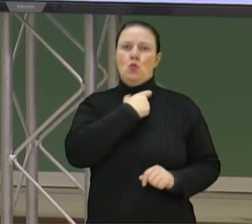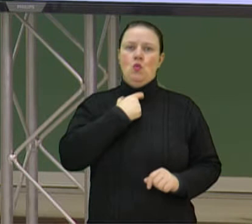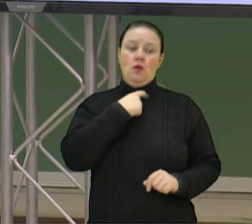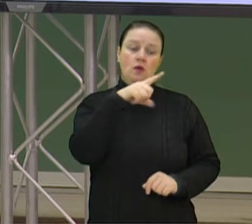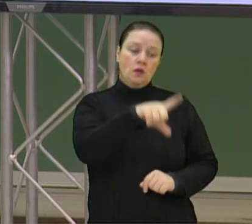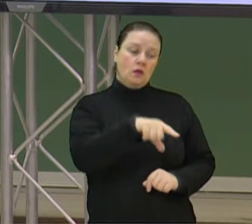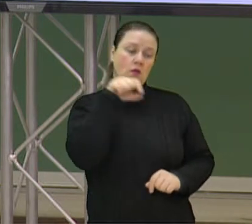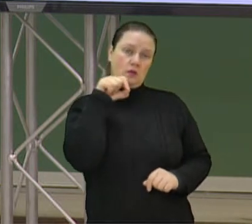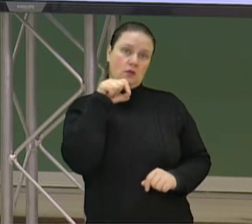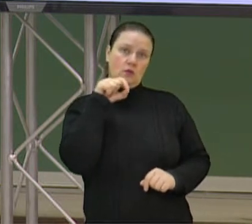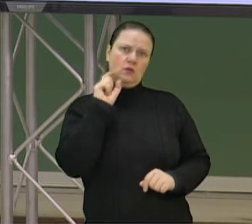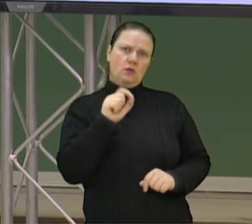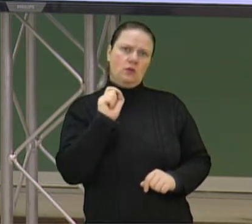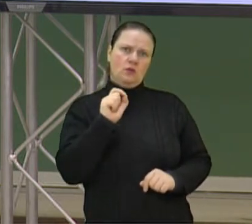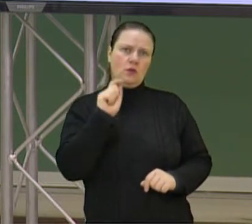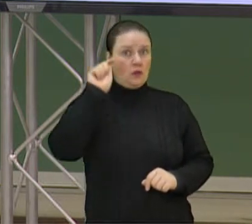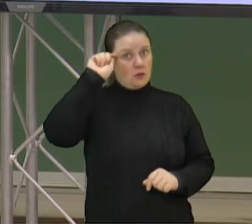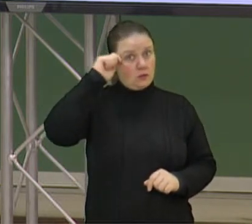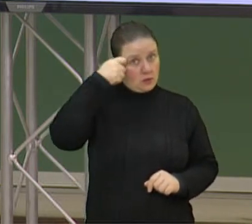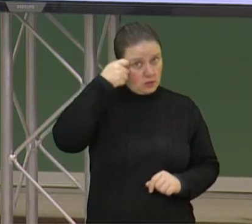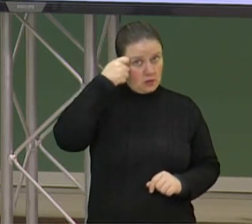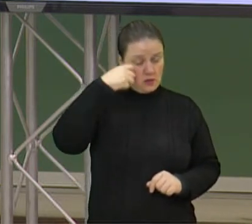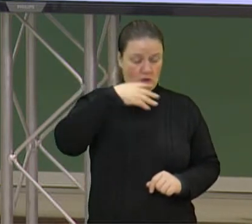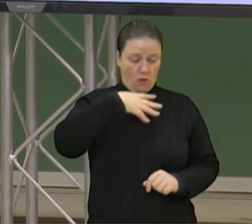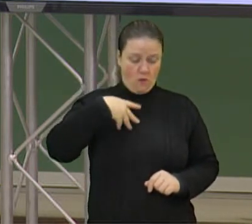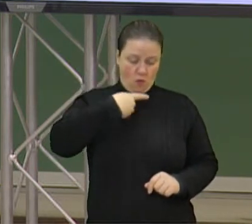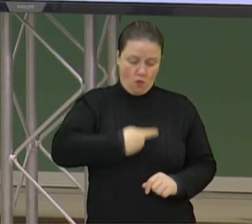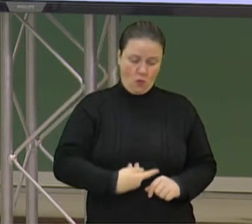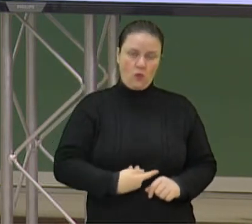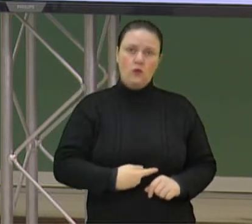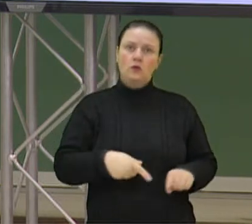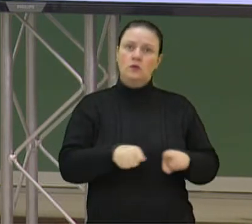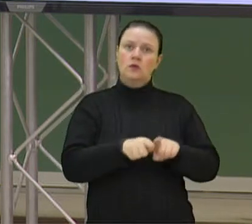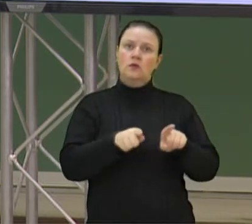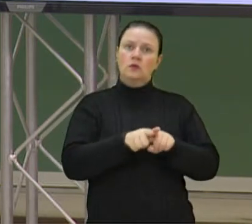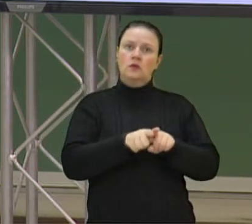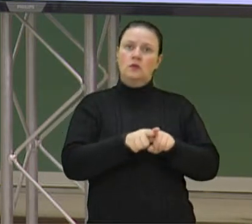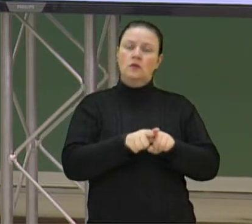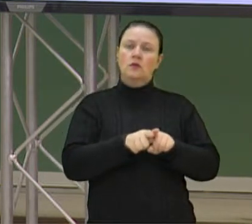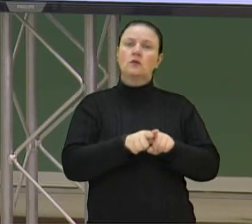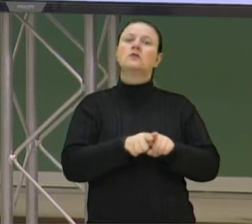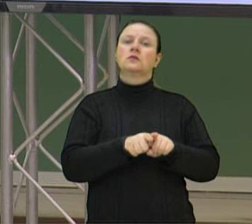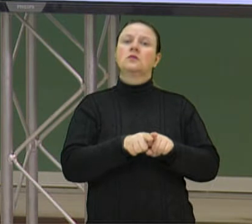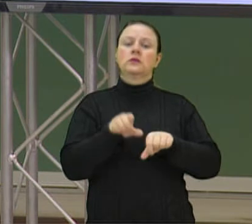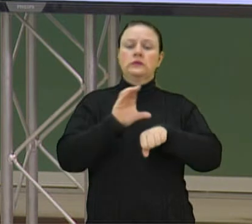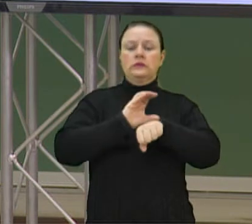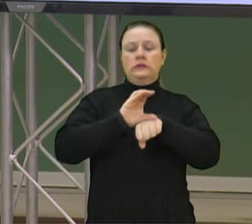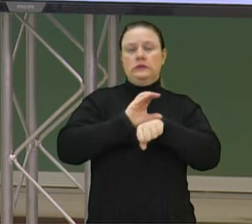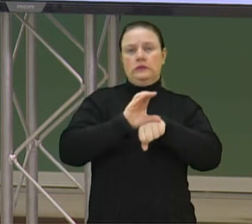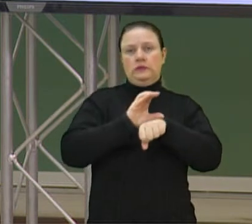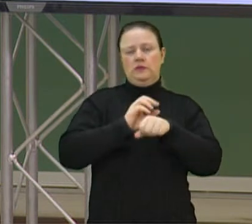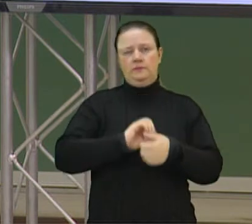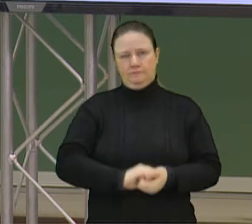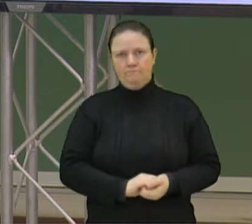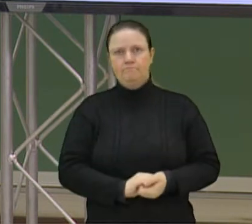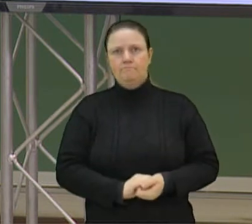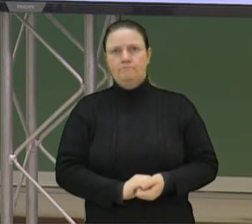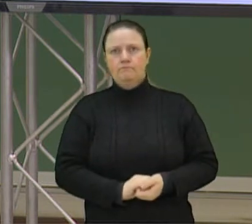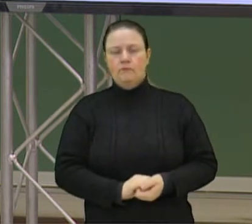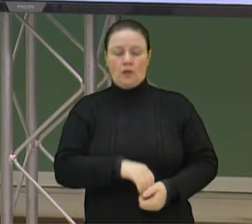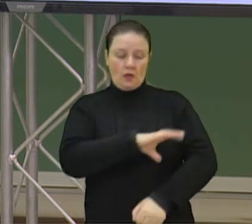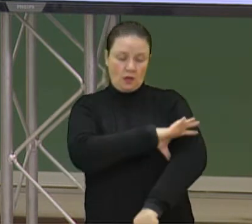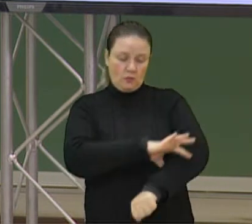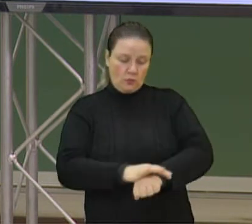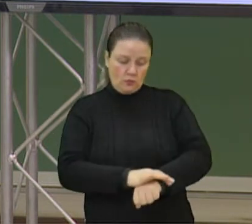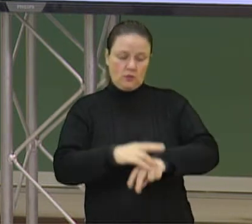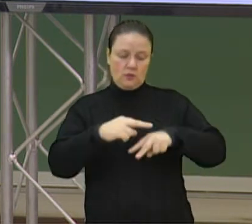a negra a quadritos gris, então a preta com quadriculados cinza, né? Então a blusa, a